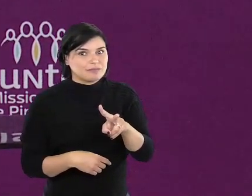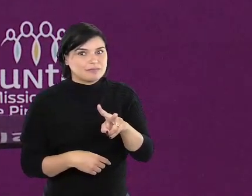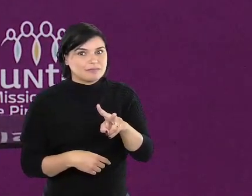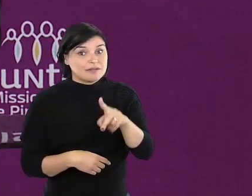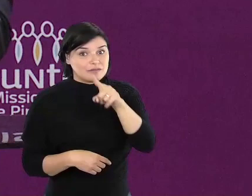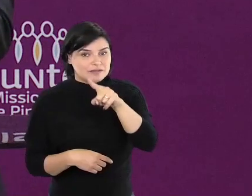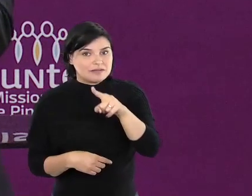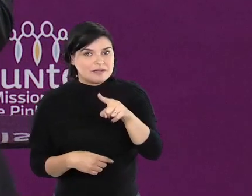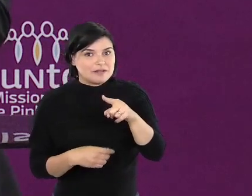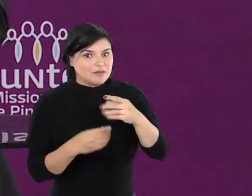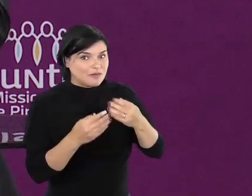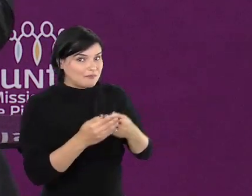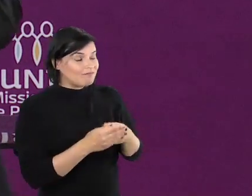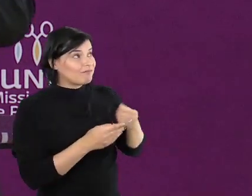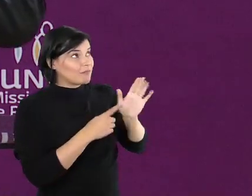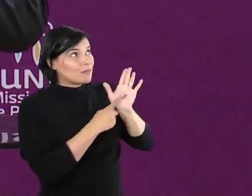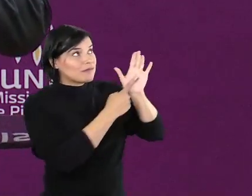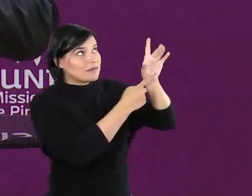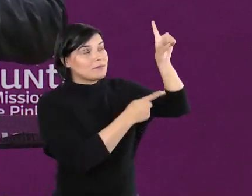economista